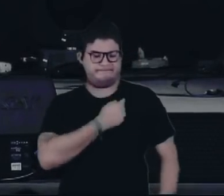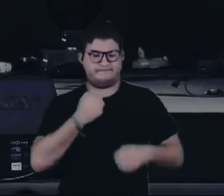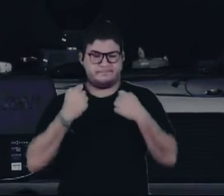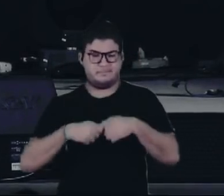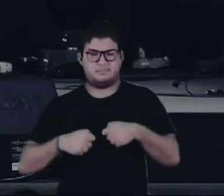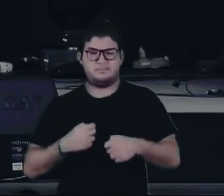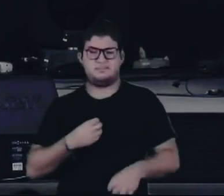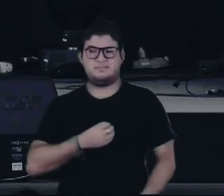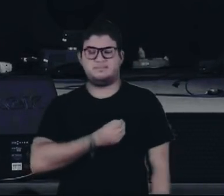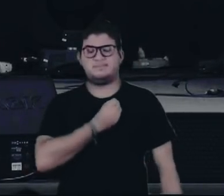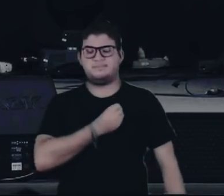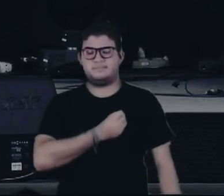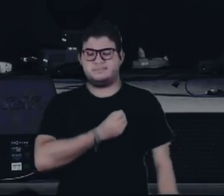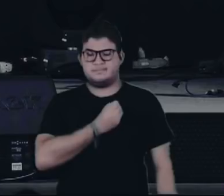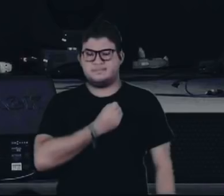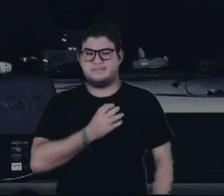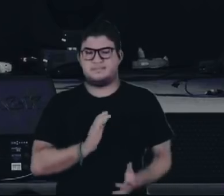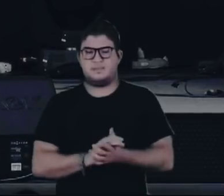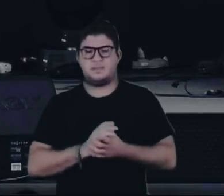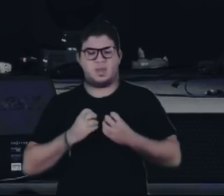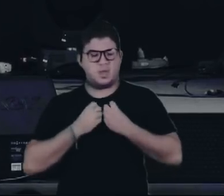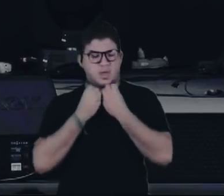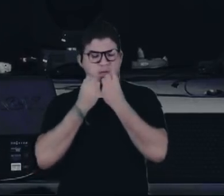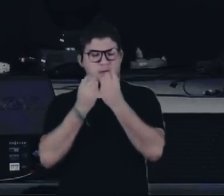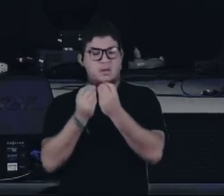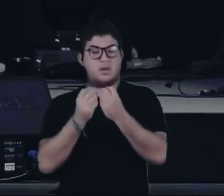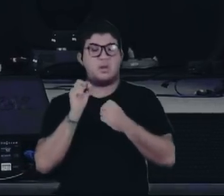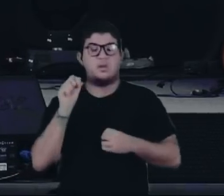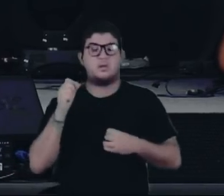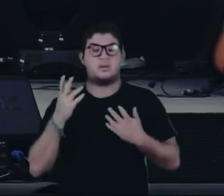viver, a doação é algo